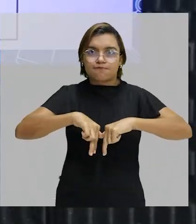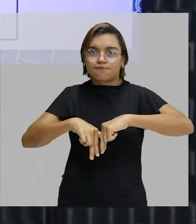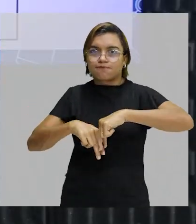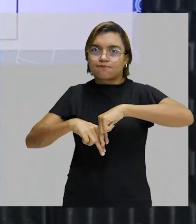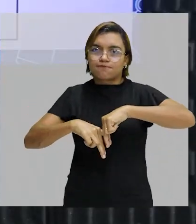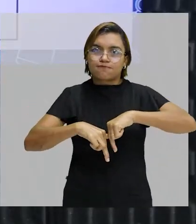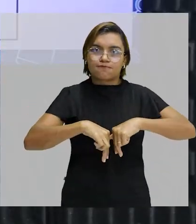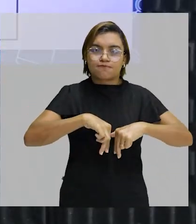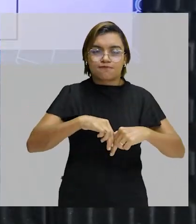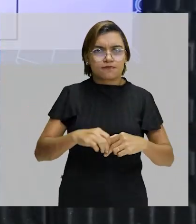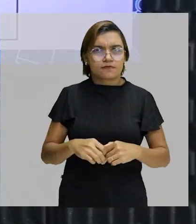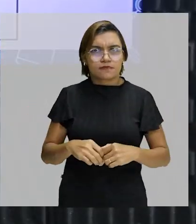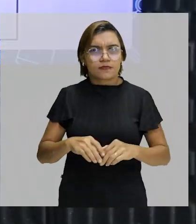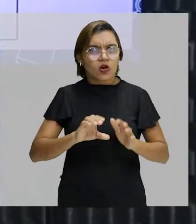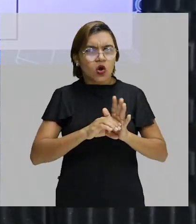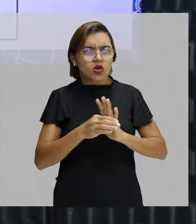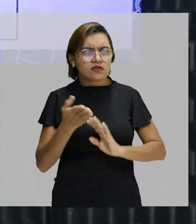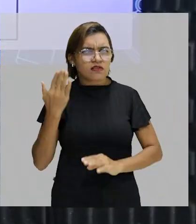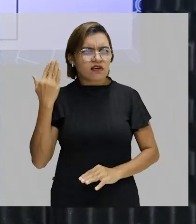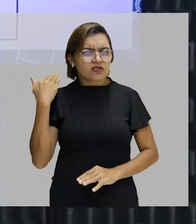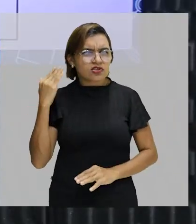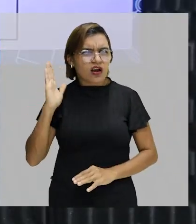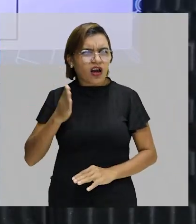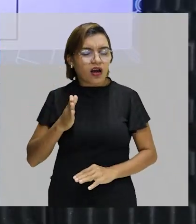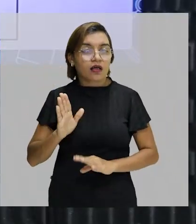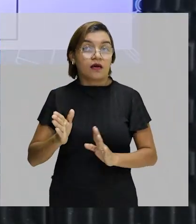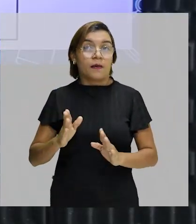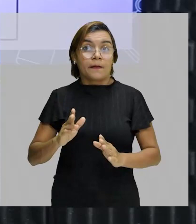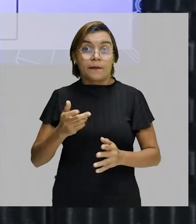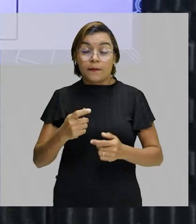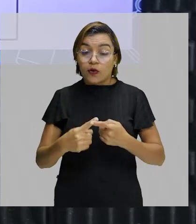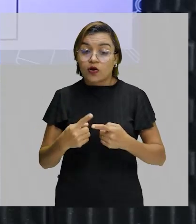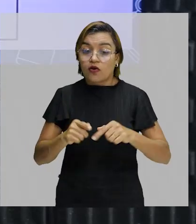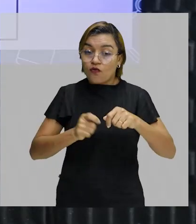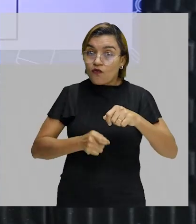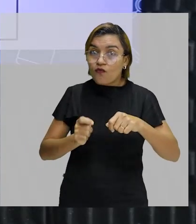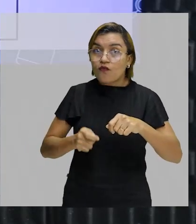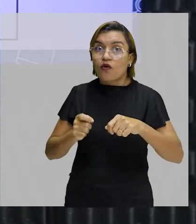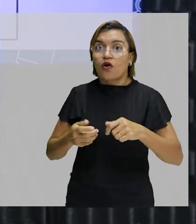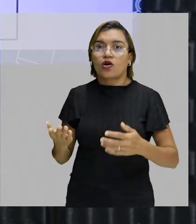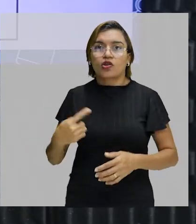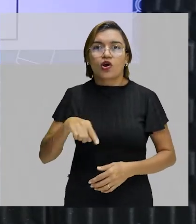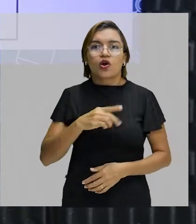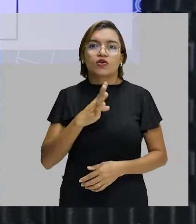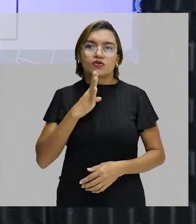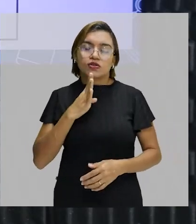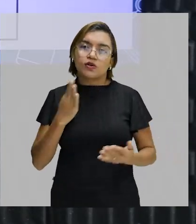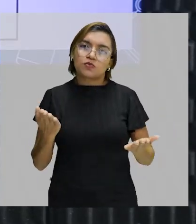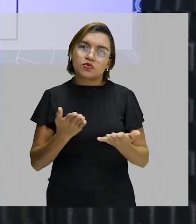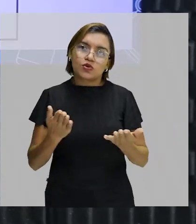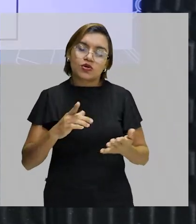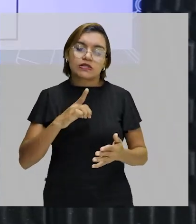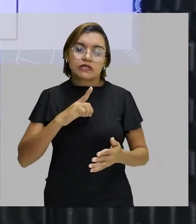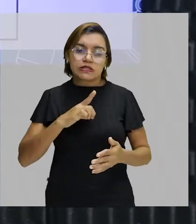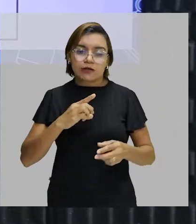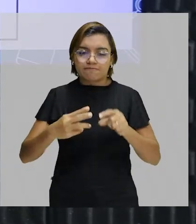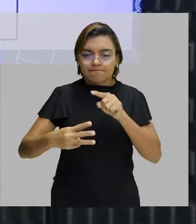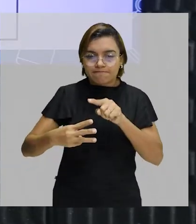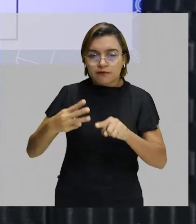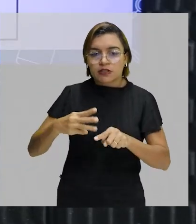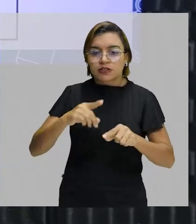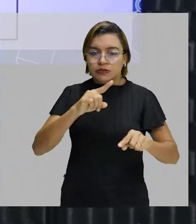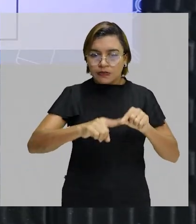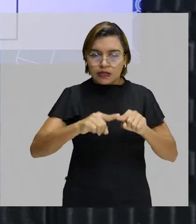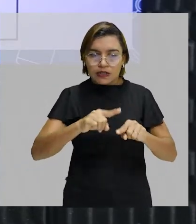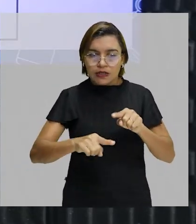conceito não está muito antigo, não. Pode até estar, porque o forró que nós conhecemos hoje, já além desses três instrumentos